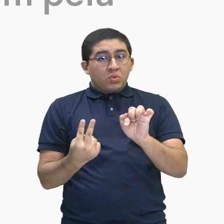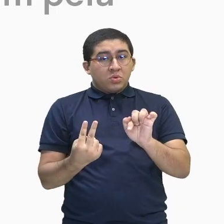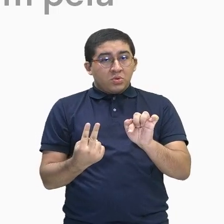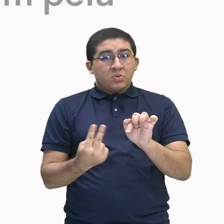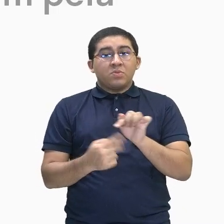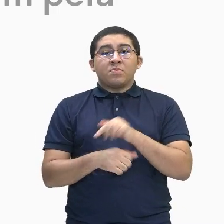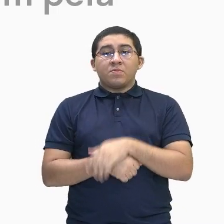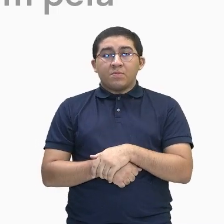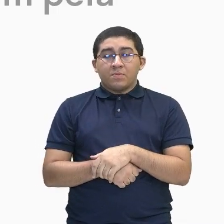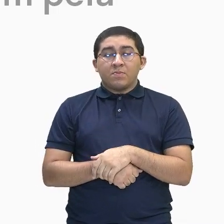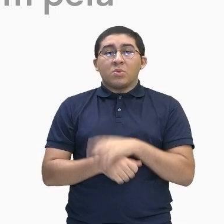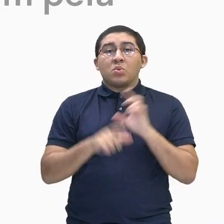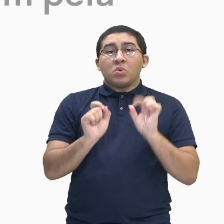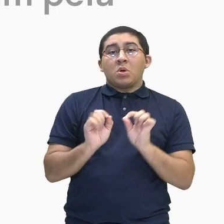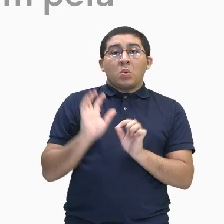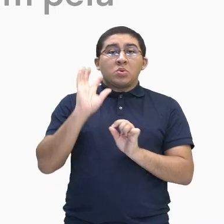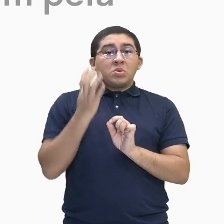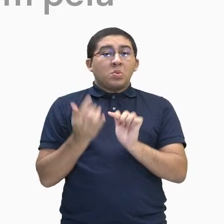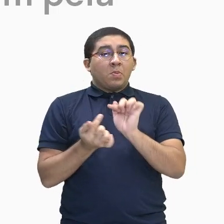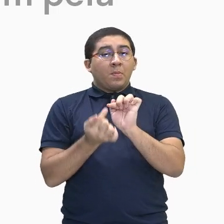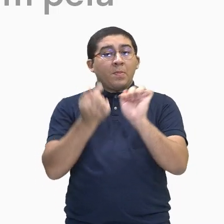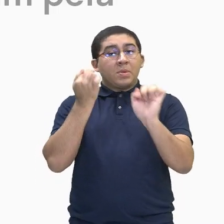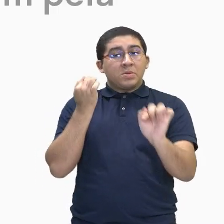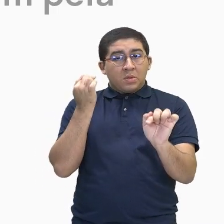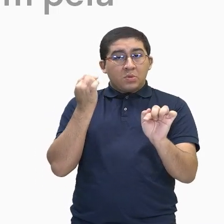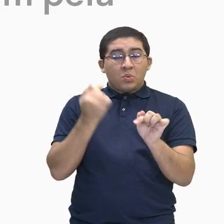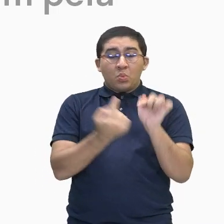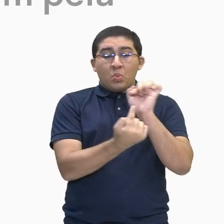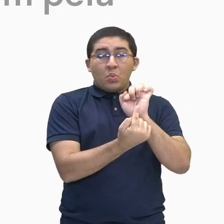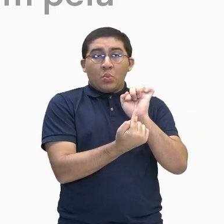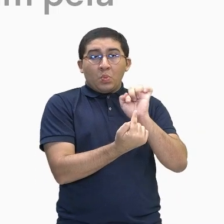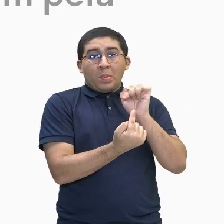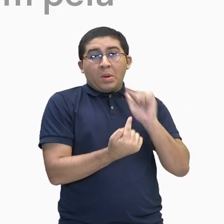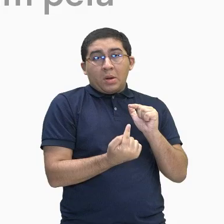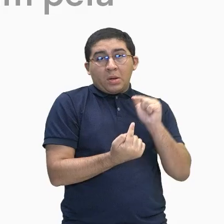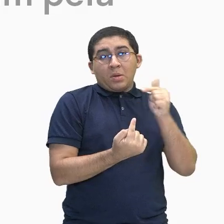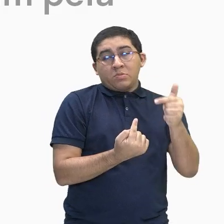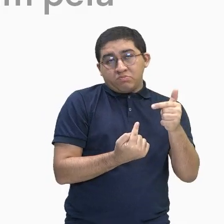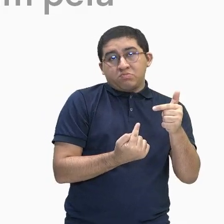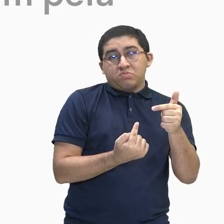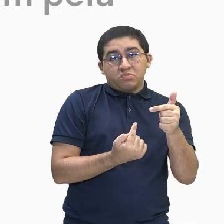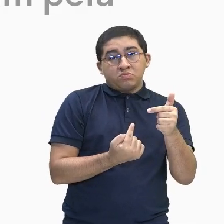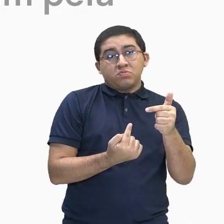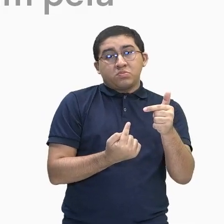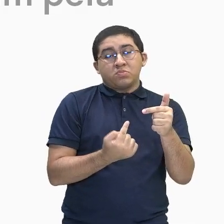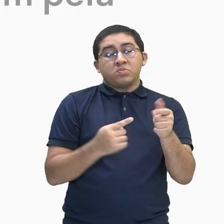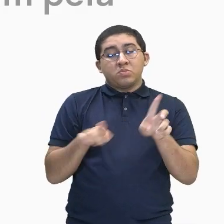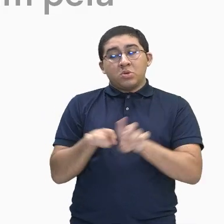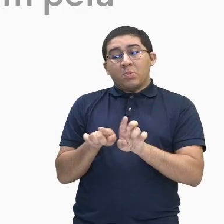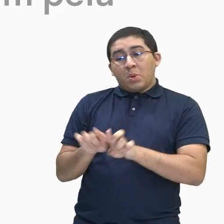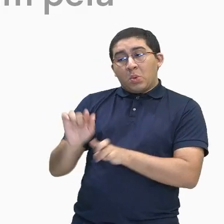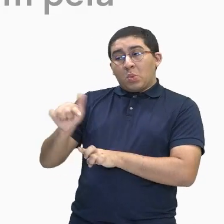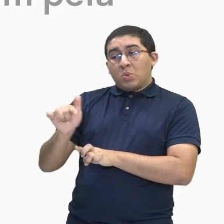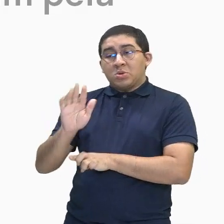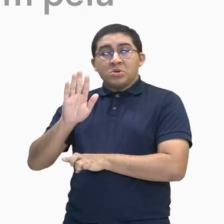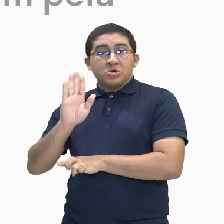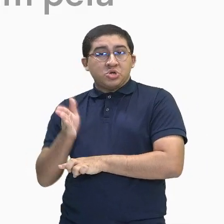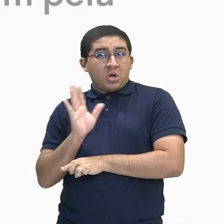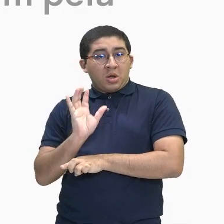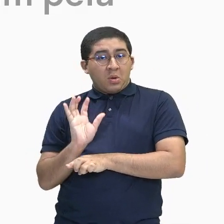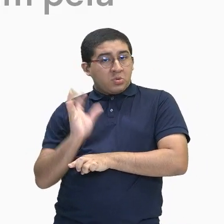aconteceram ali no passado. Uma estava em andamento, estava acontecendo, e a outra já tinha